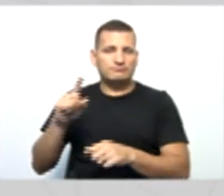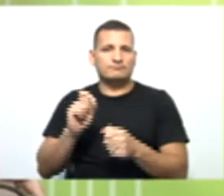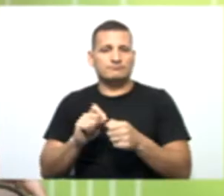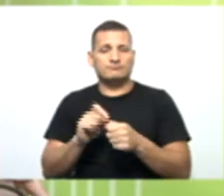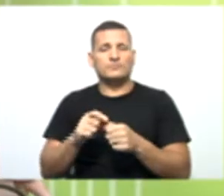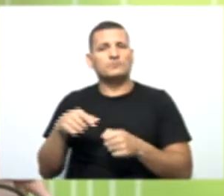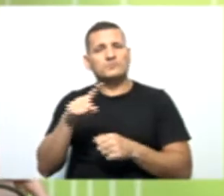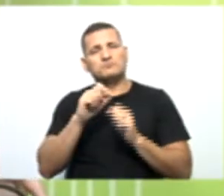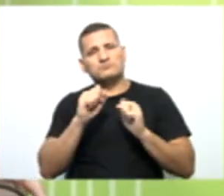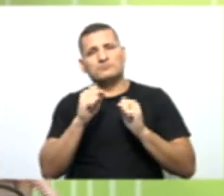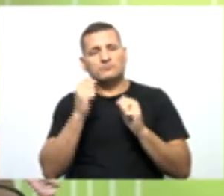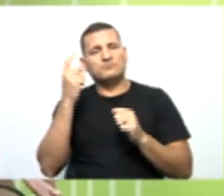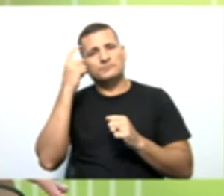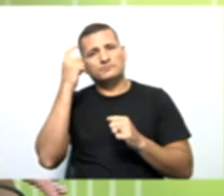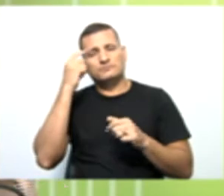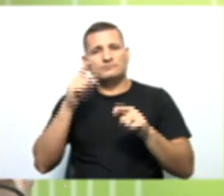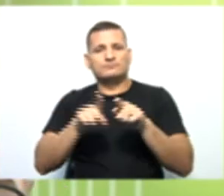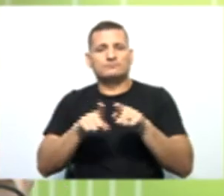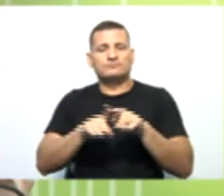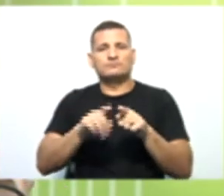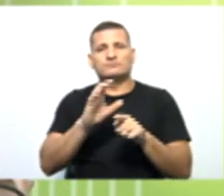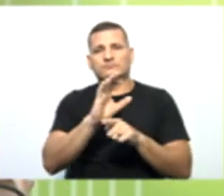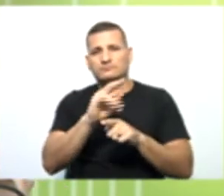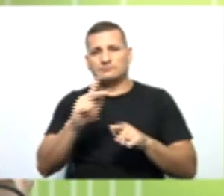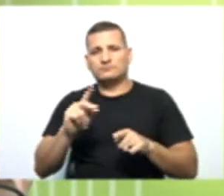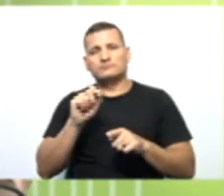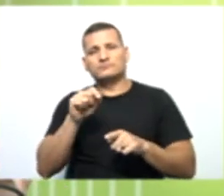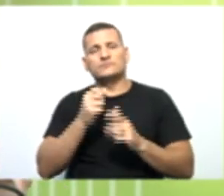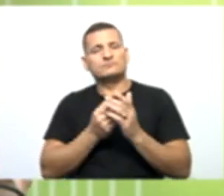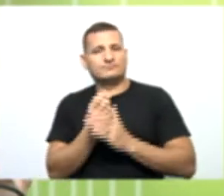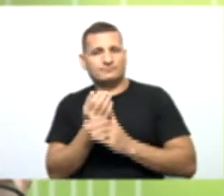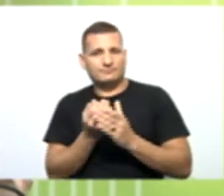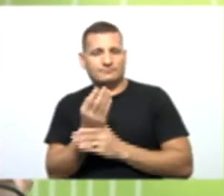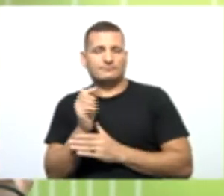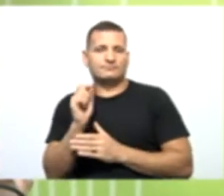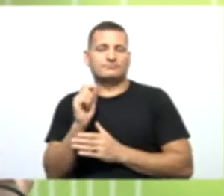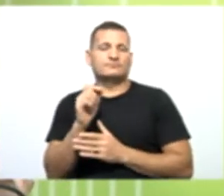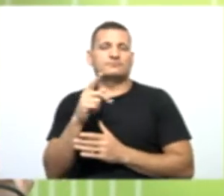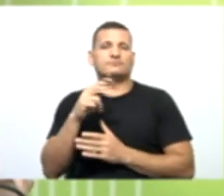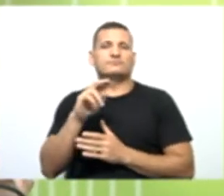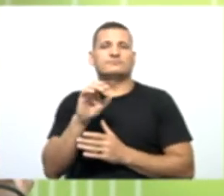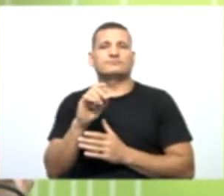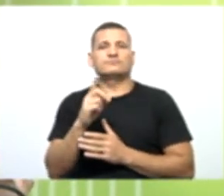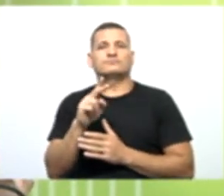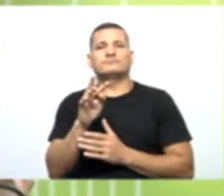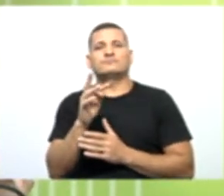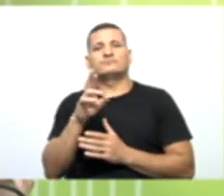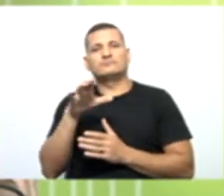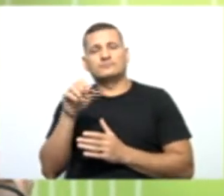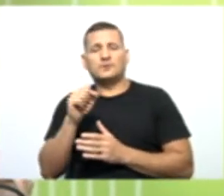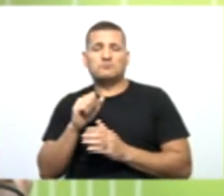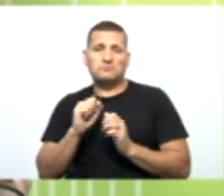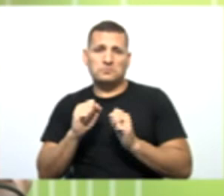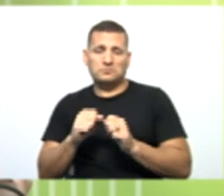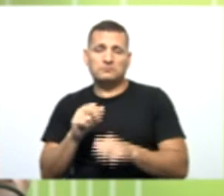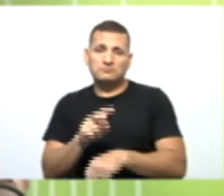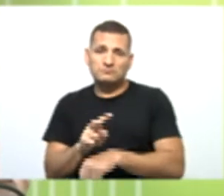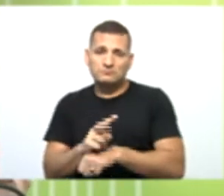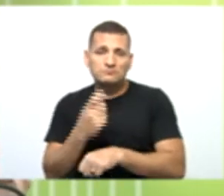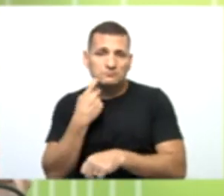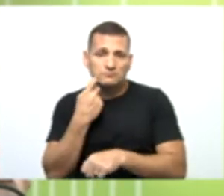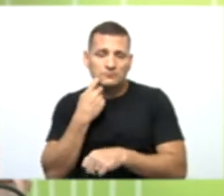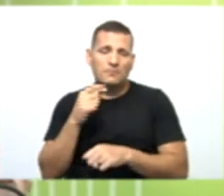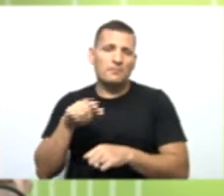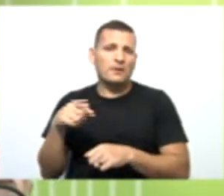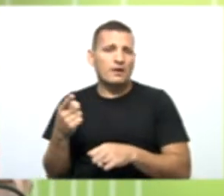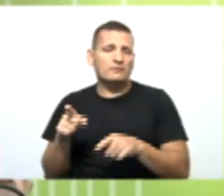poderiam ter pensado também numa cooperativa de produtores de que eles poderiam produzir peixe, mas eles poderiam também produzir algum